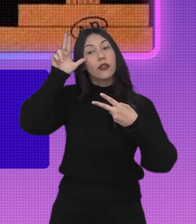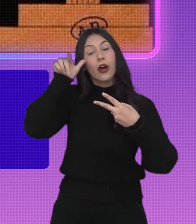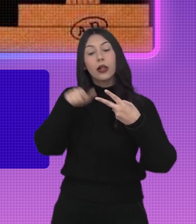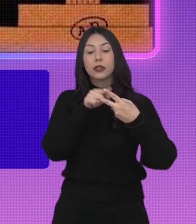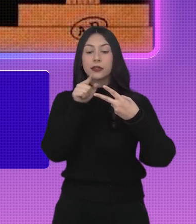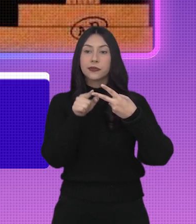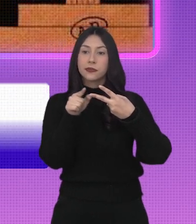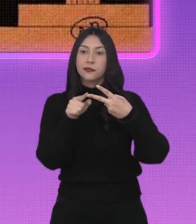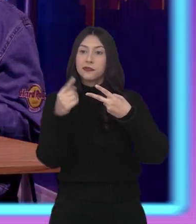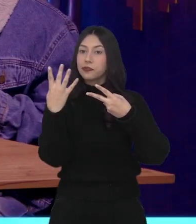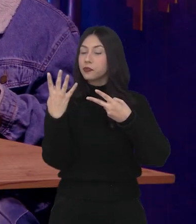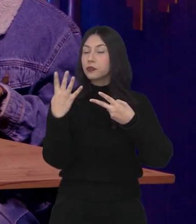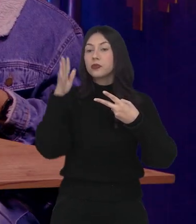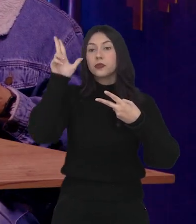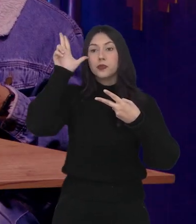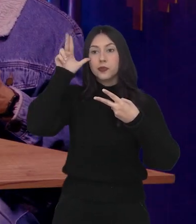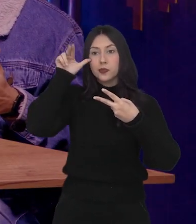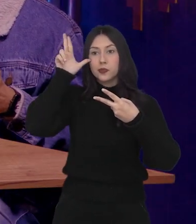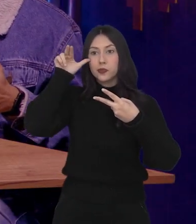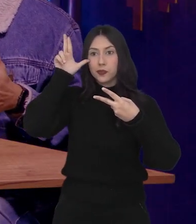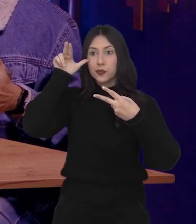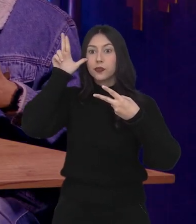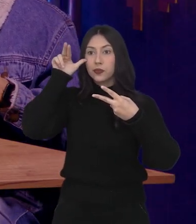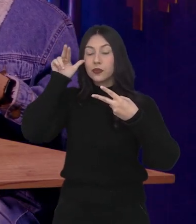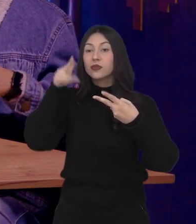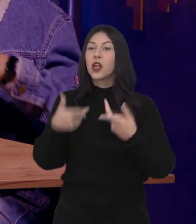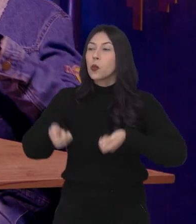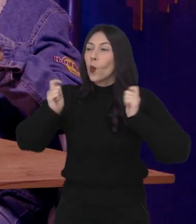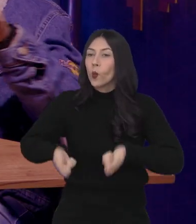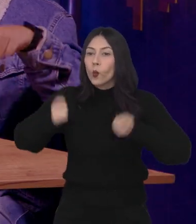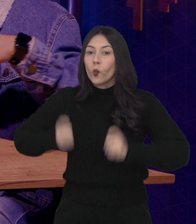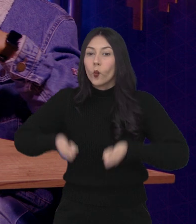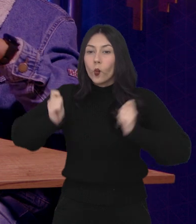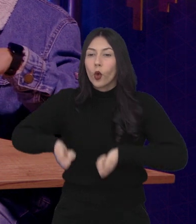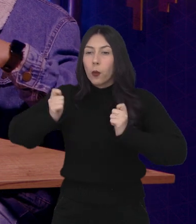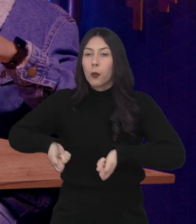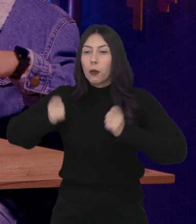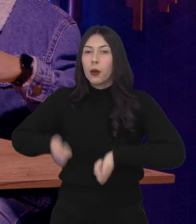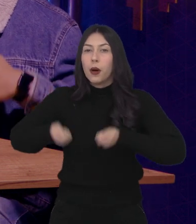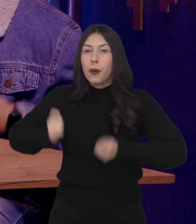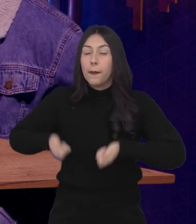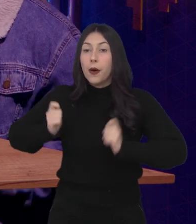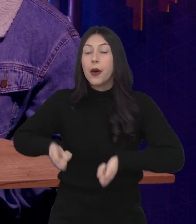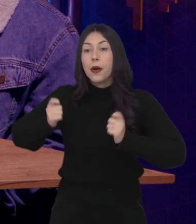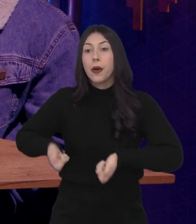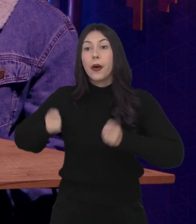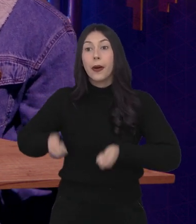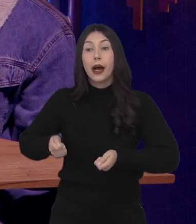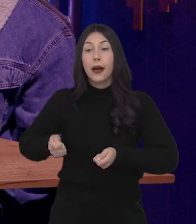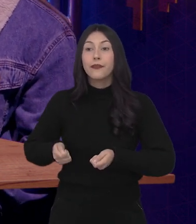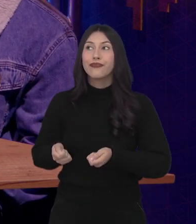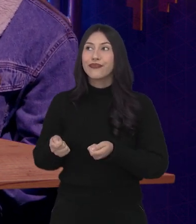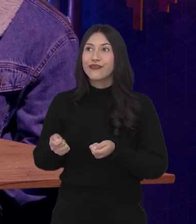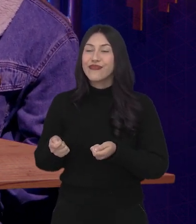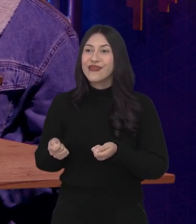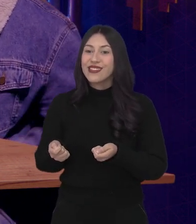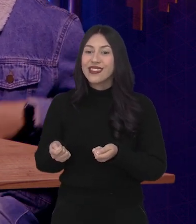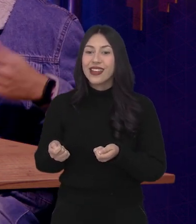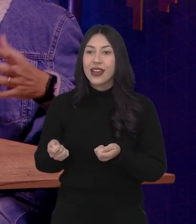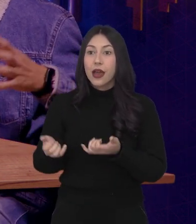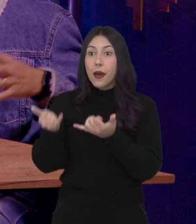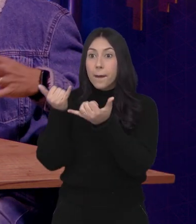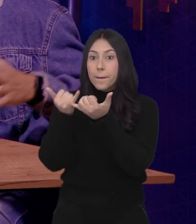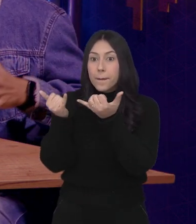cavalos e as quadrias com 4 cavalos. E era uma corrida de cavalos, bem parecido